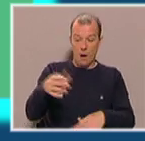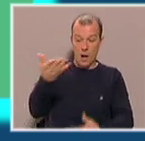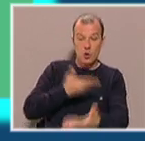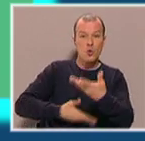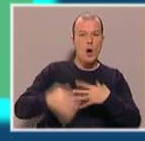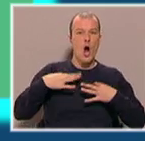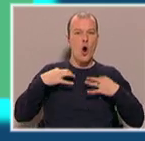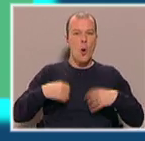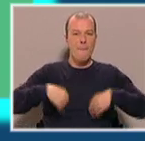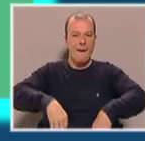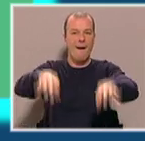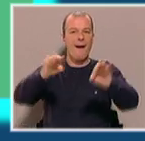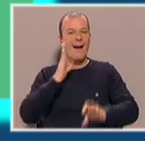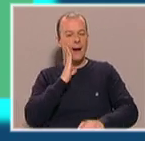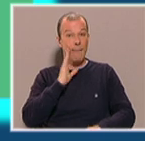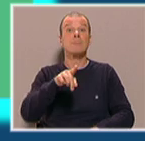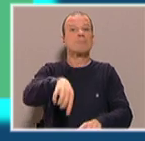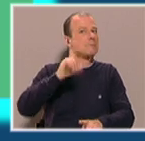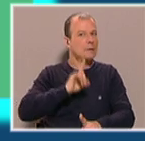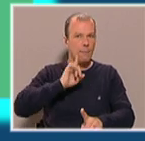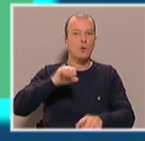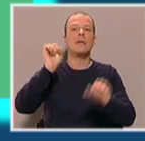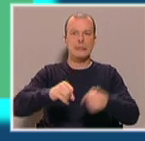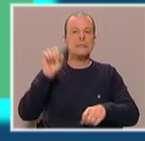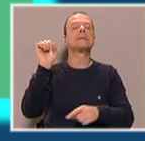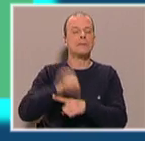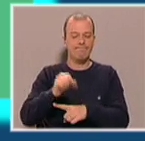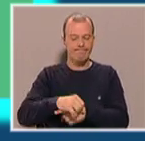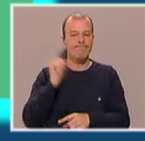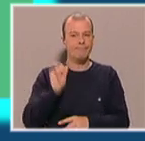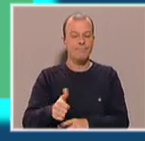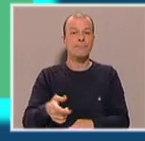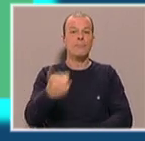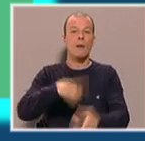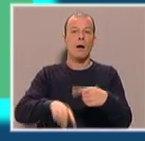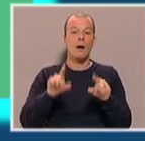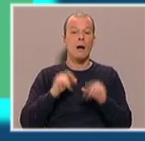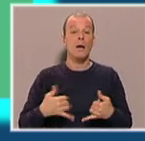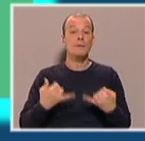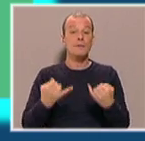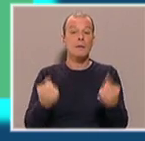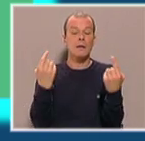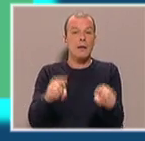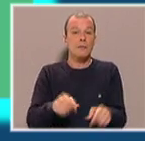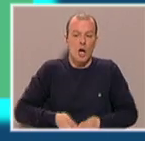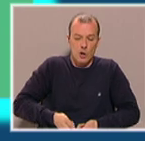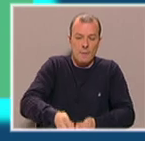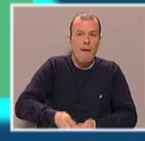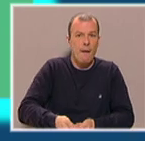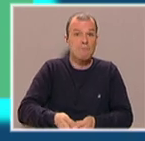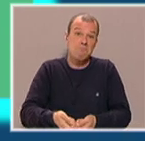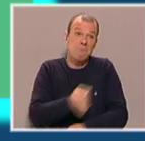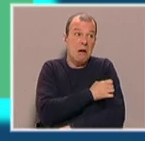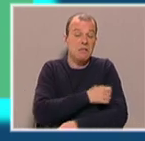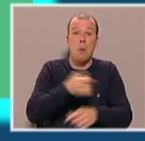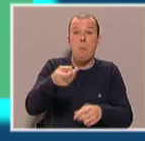da cama, é muito importante, sim senhor, para prevenir doenças respiratórias. A seguir temos aspirar a casa, está bem?